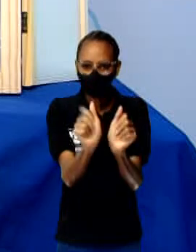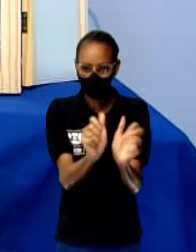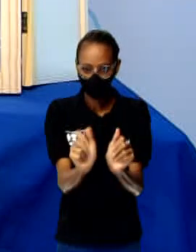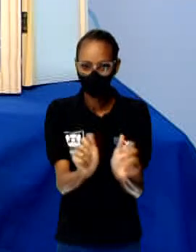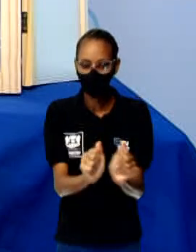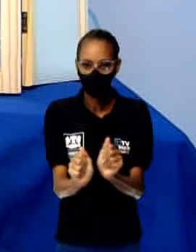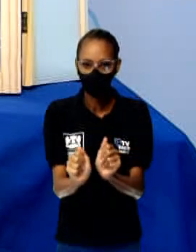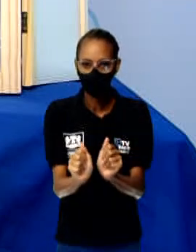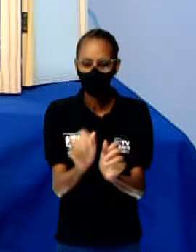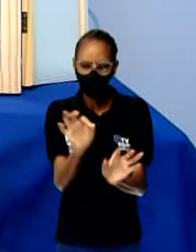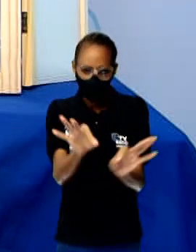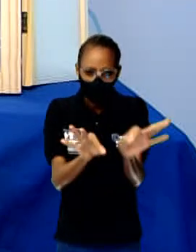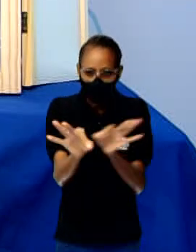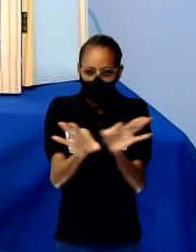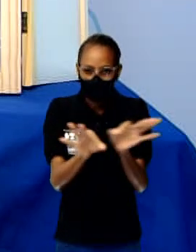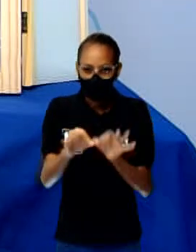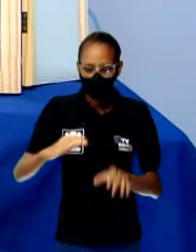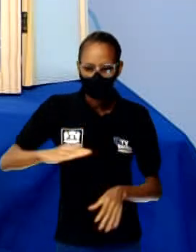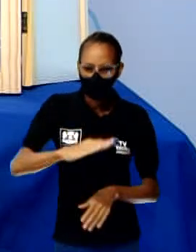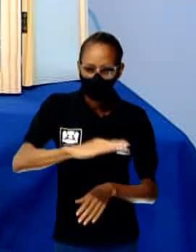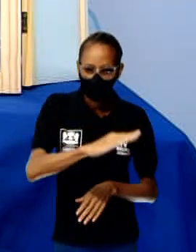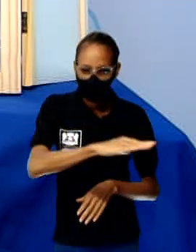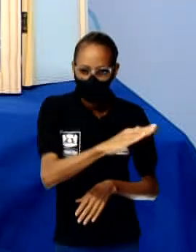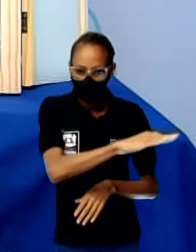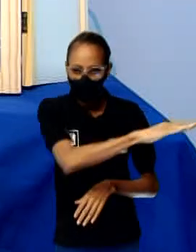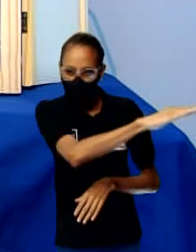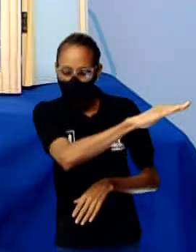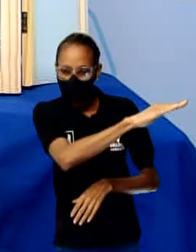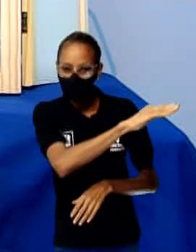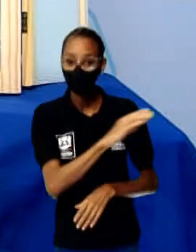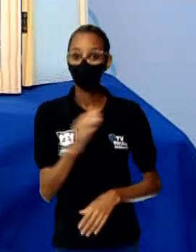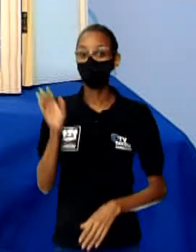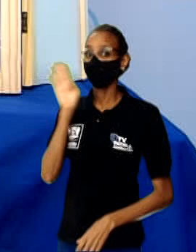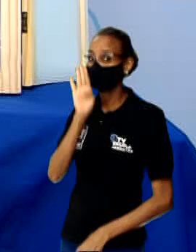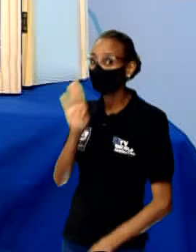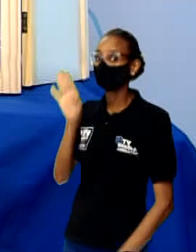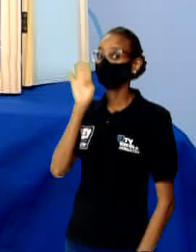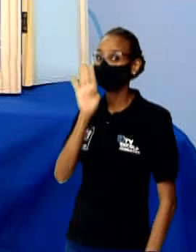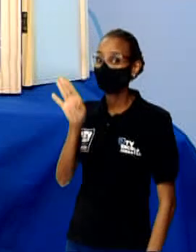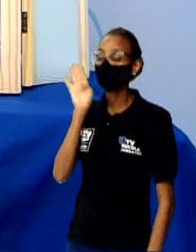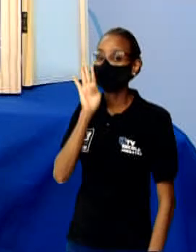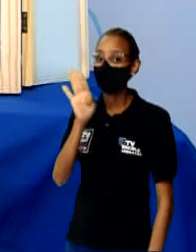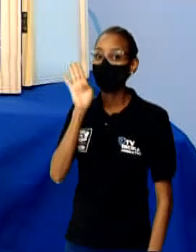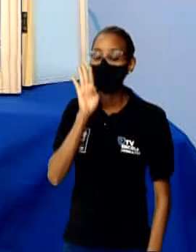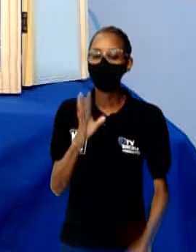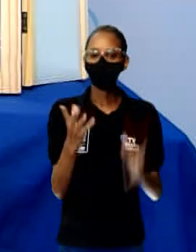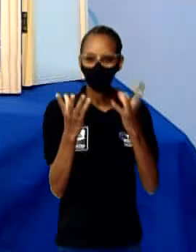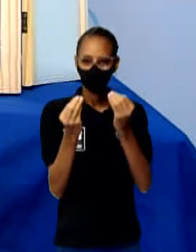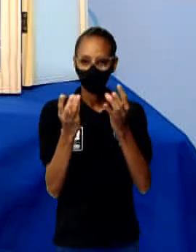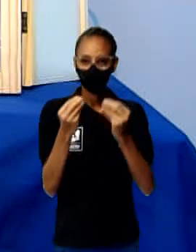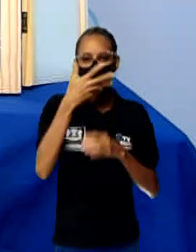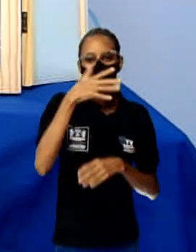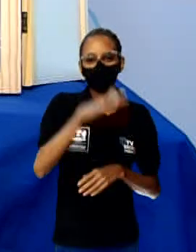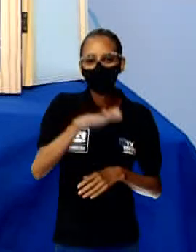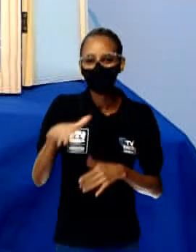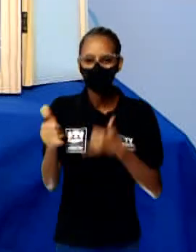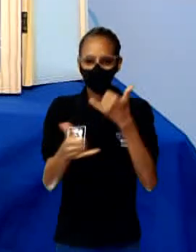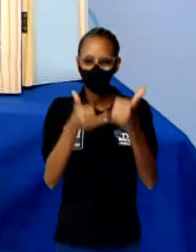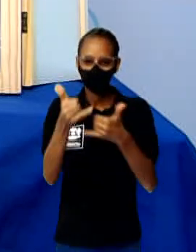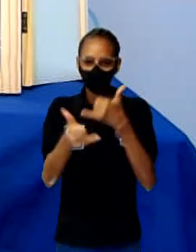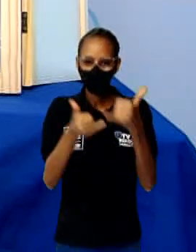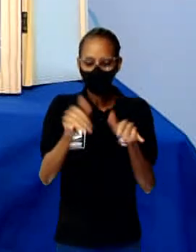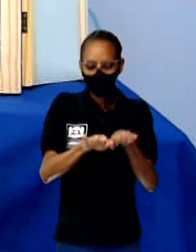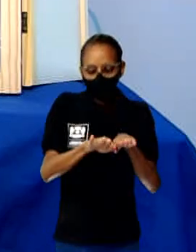grande artesão que legal brincavam com eles no